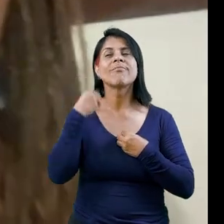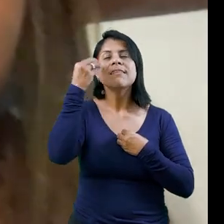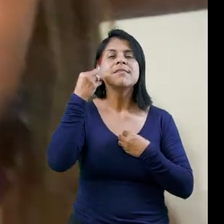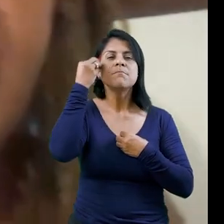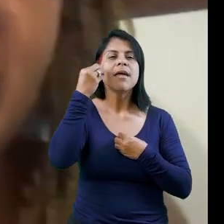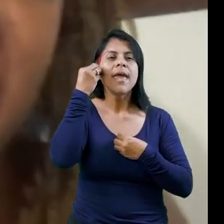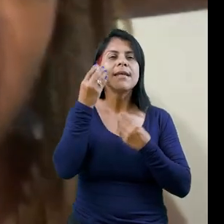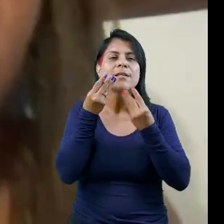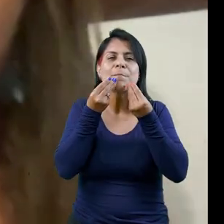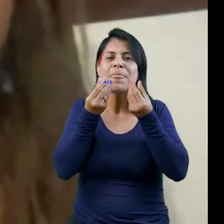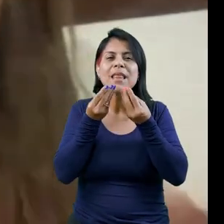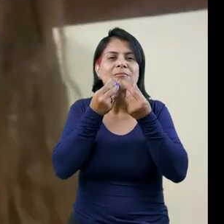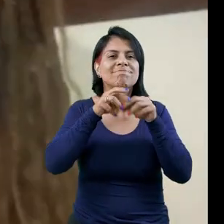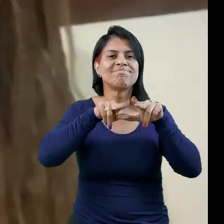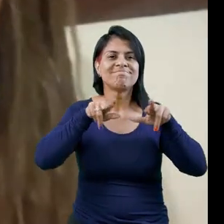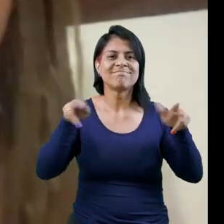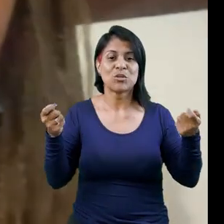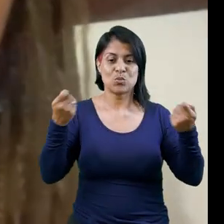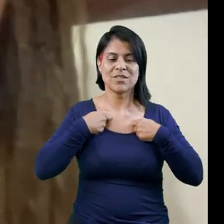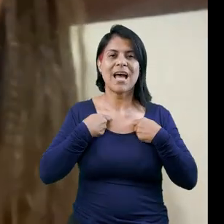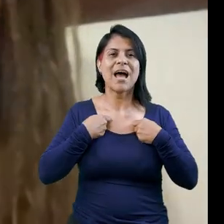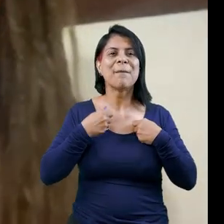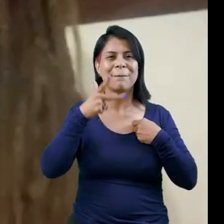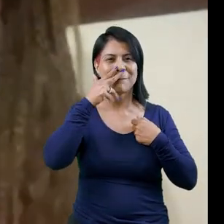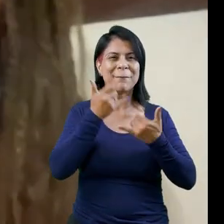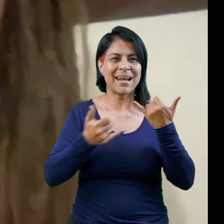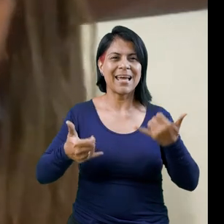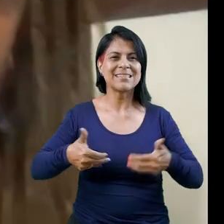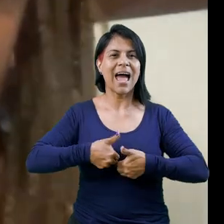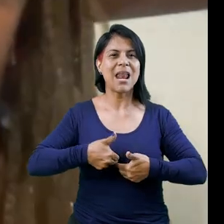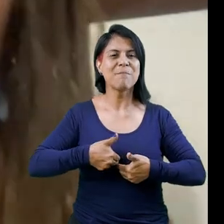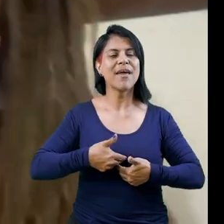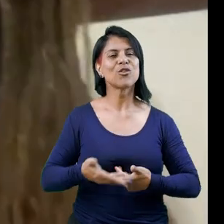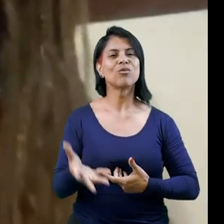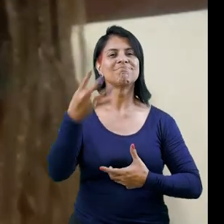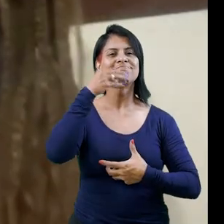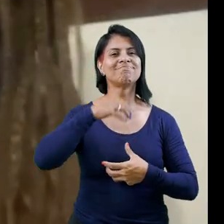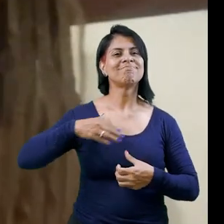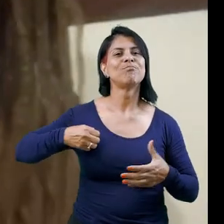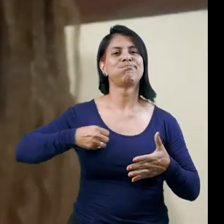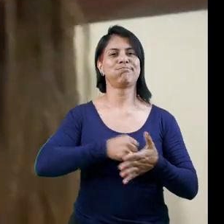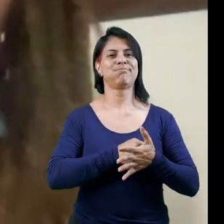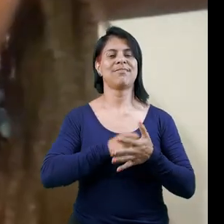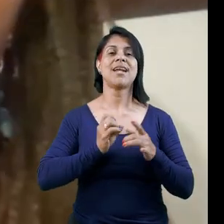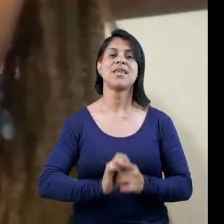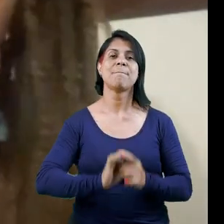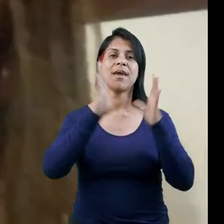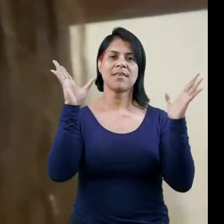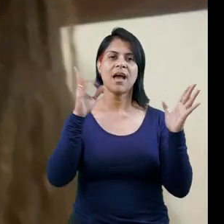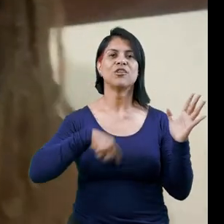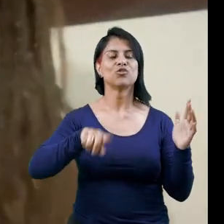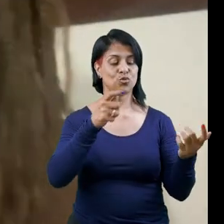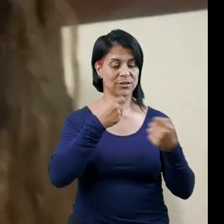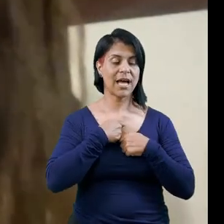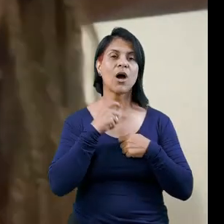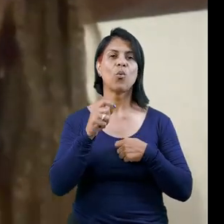experimentar, saborear, nos alimentar da liberdade e, além de tudo, revigorar